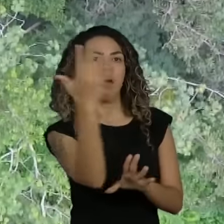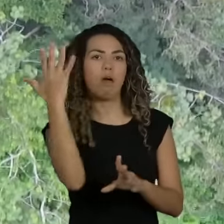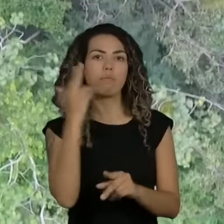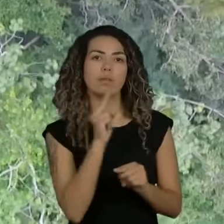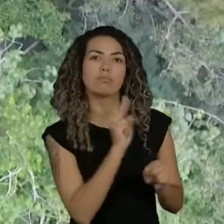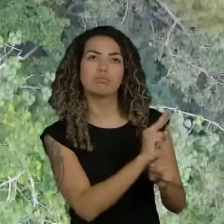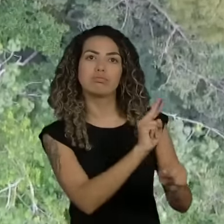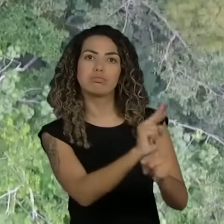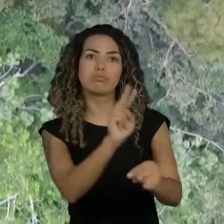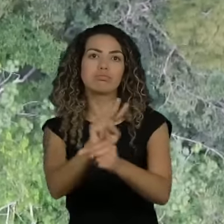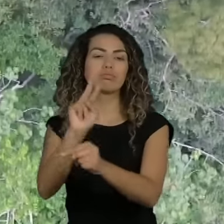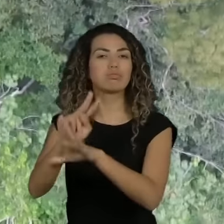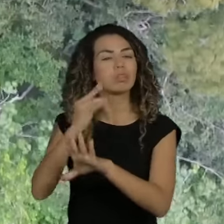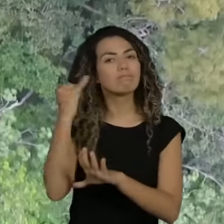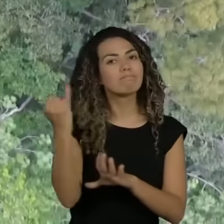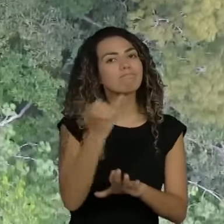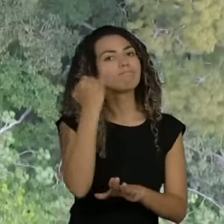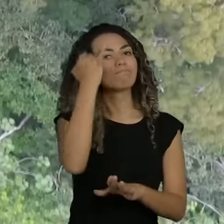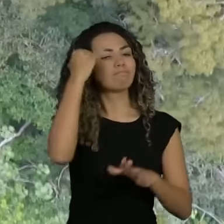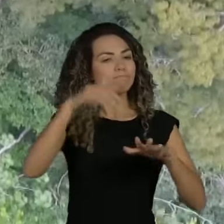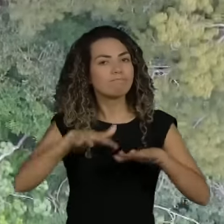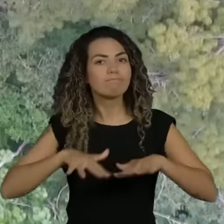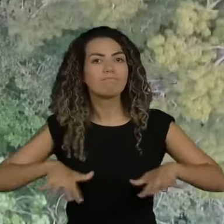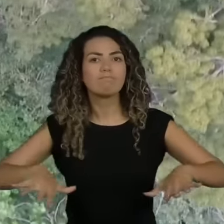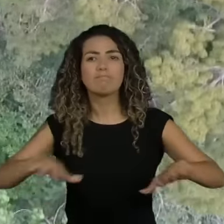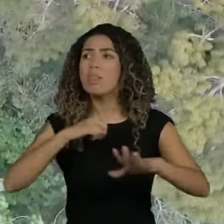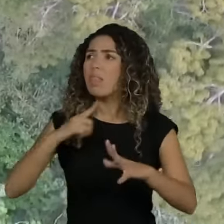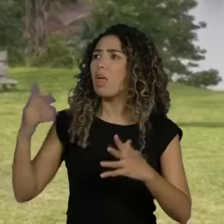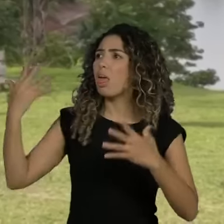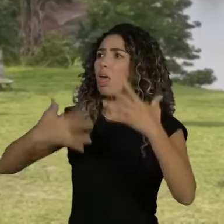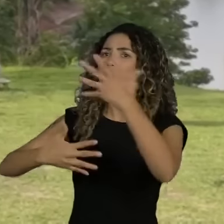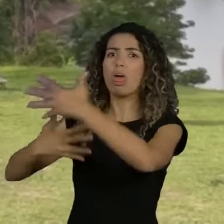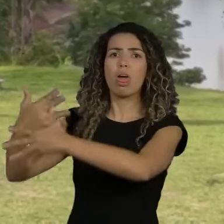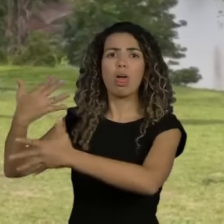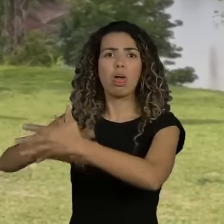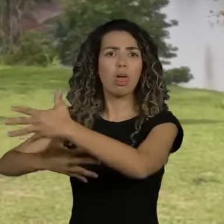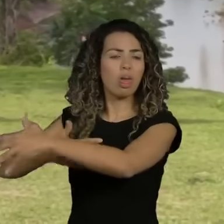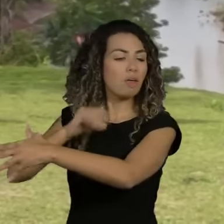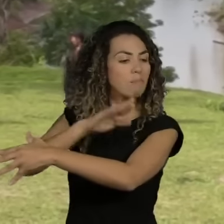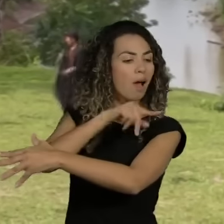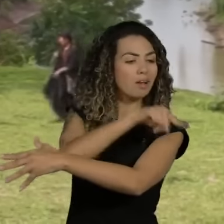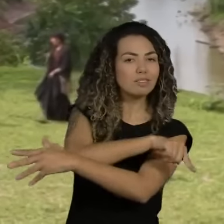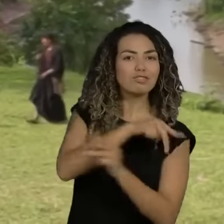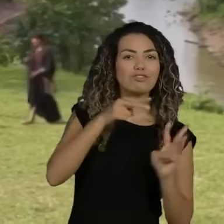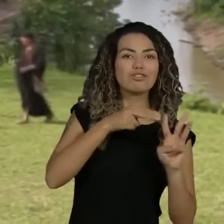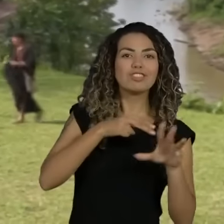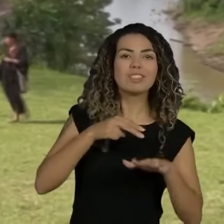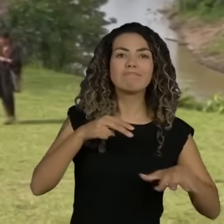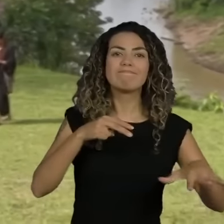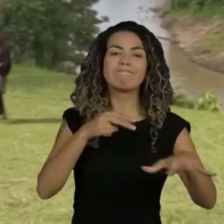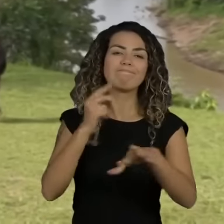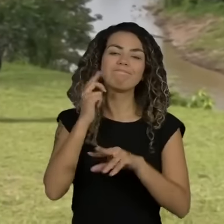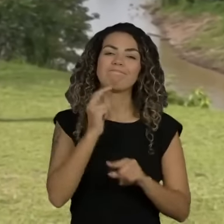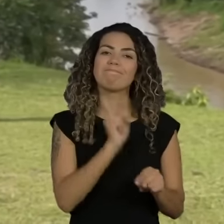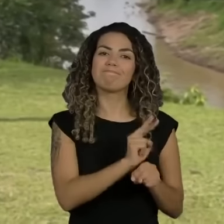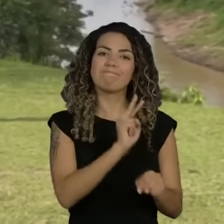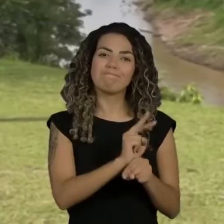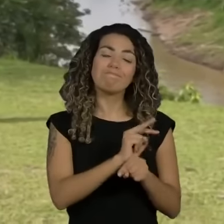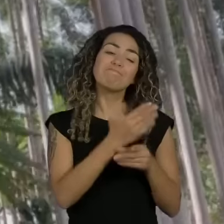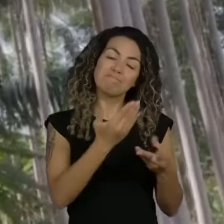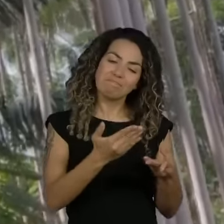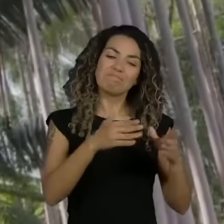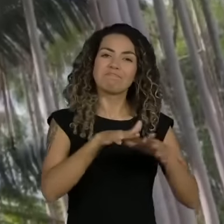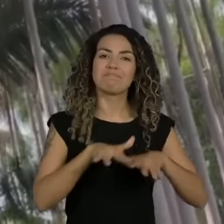de vegetação nativa em meio a áreas degradadas. E as terras indígenas são, sim, essenciais